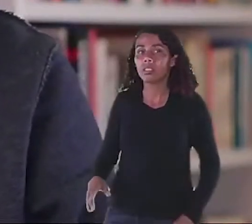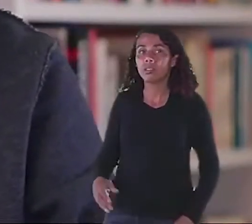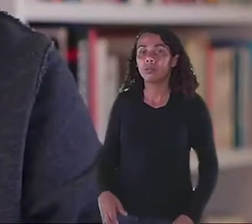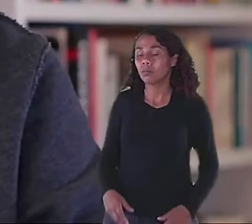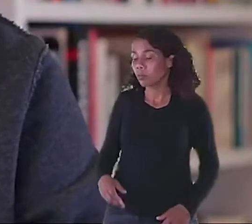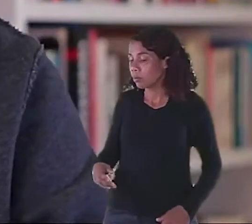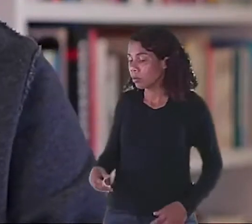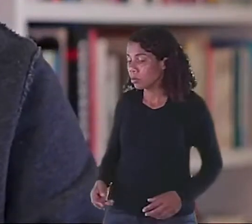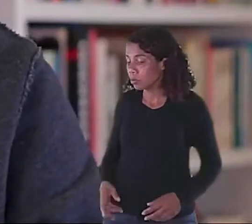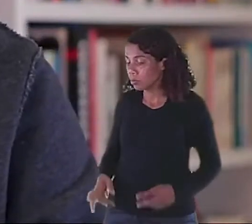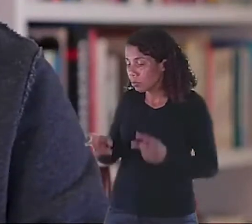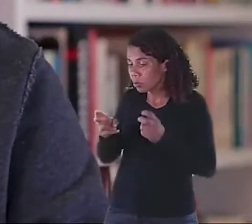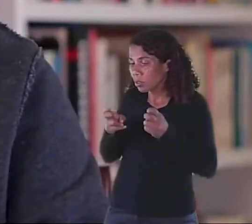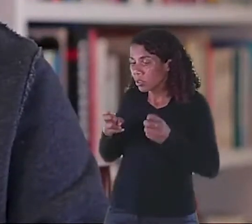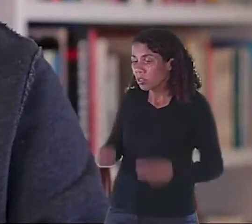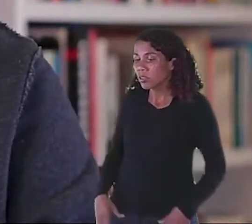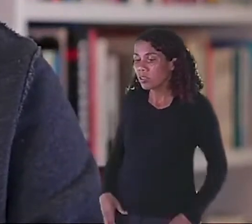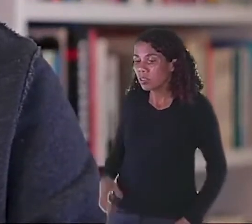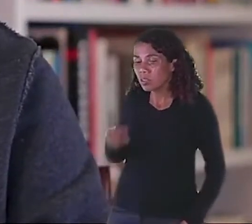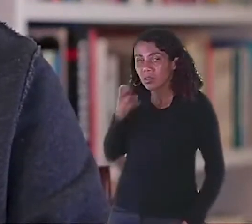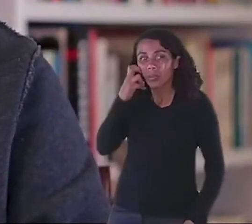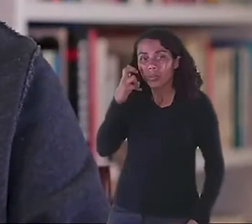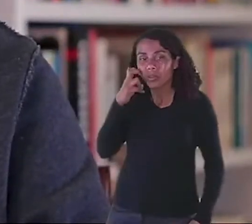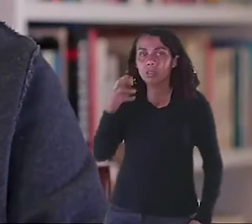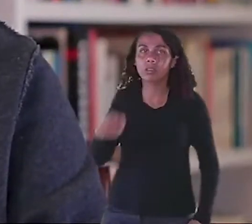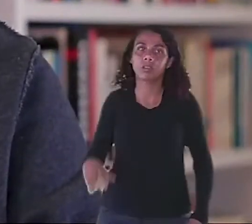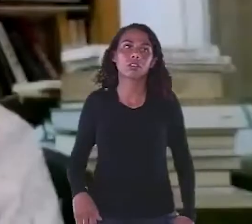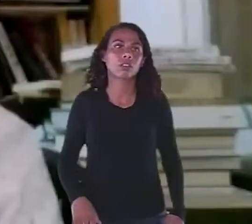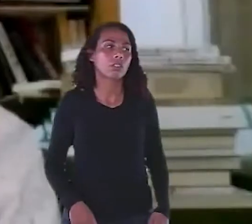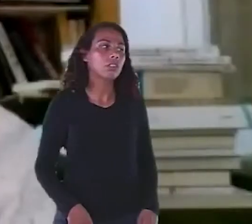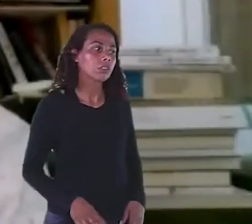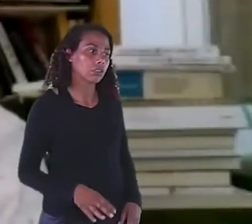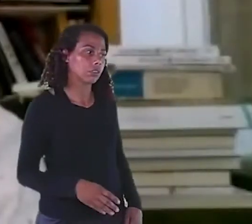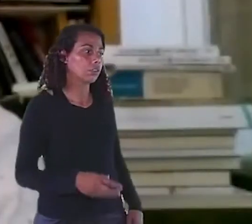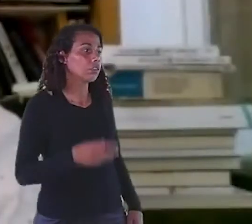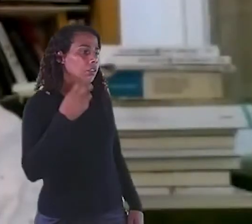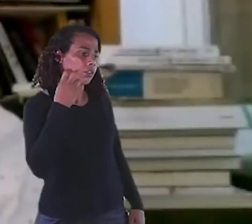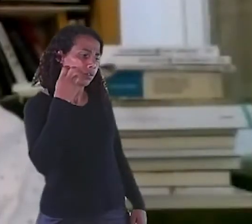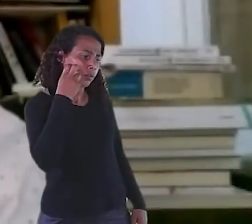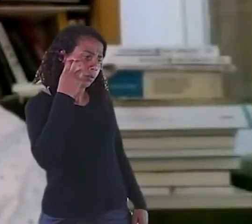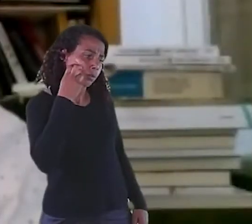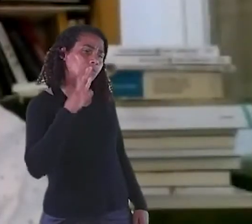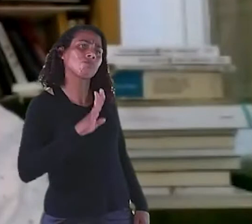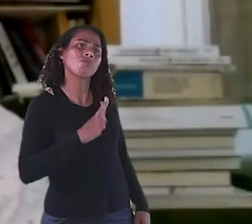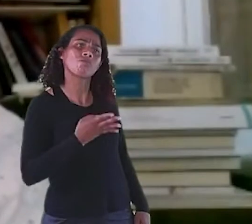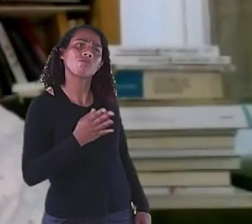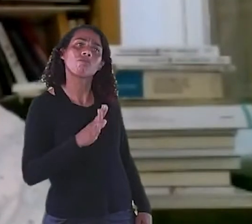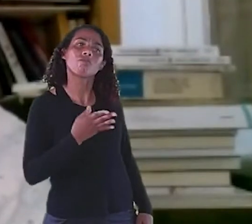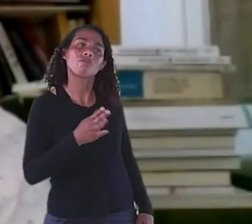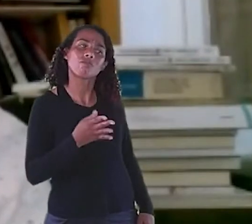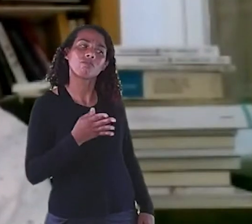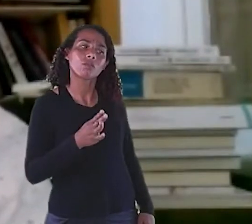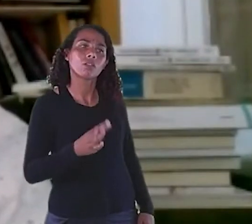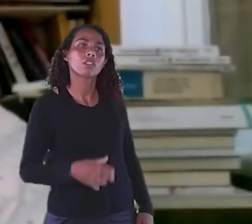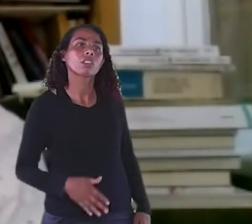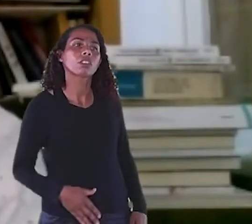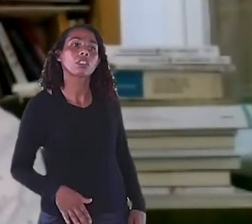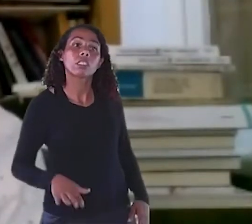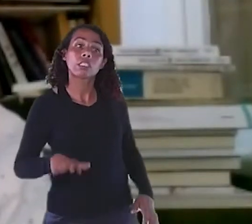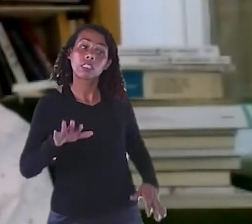um. Não, tímido mais ou menos, né? Não era exatamente isso, não. Depende da circunstância,